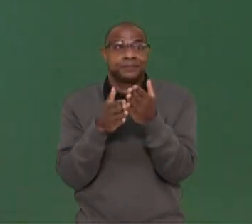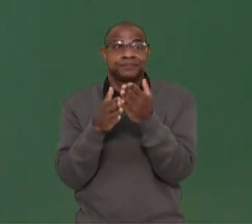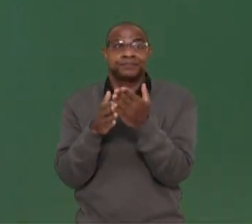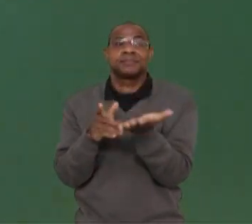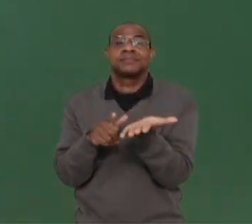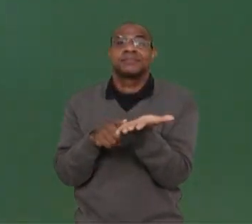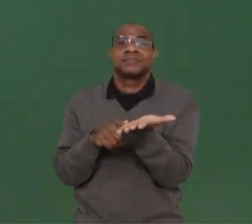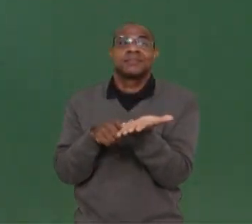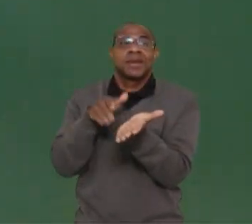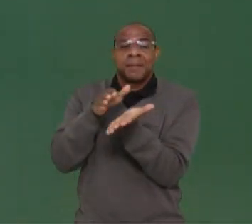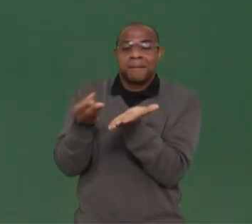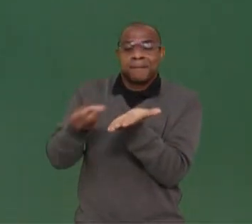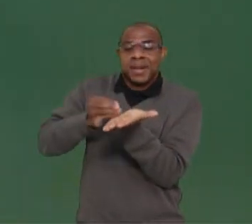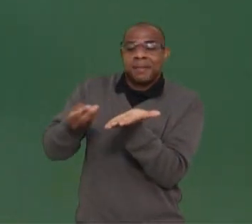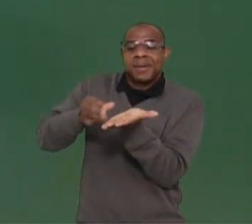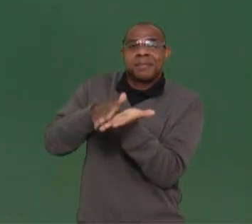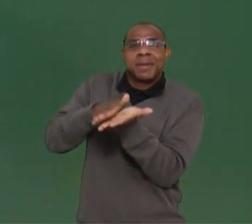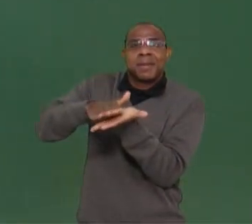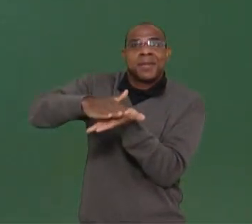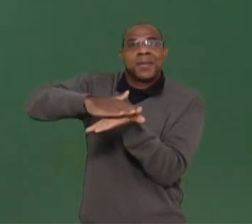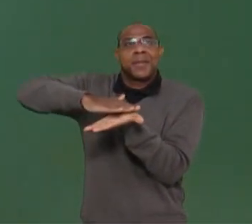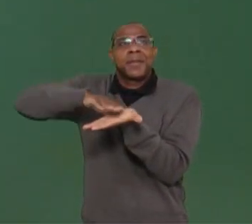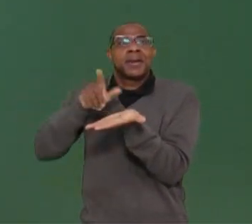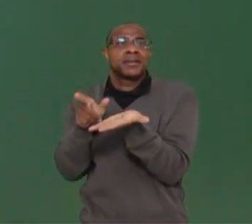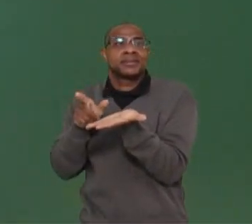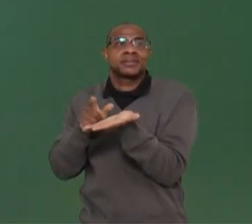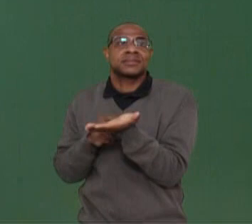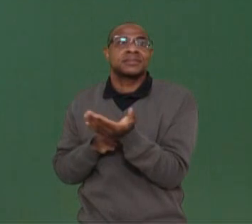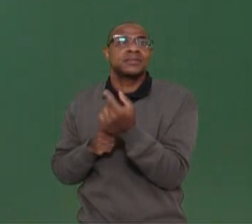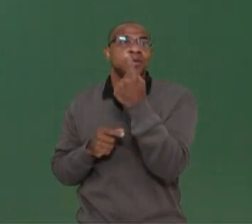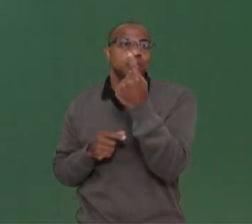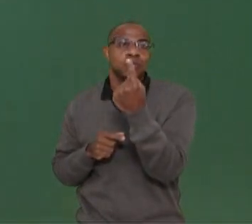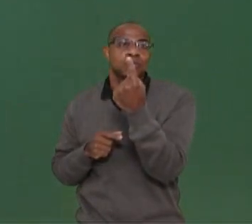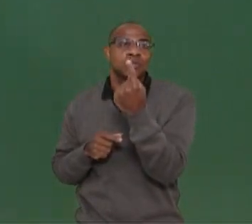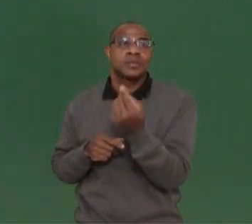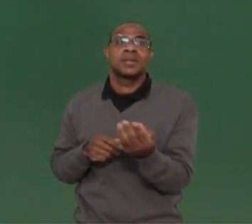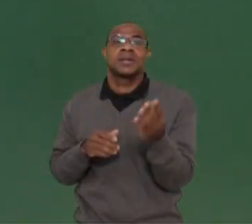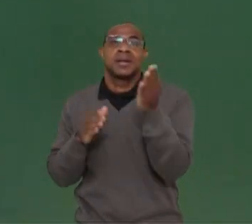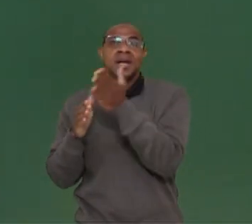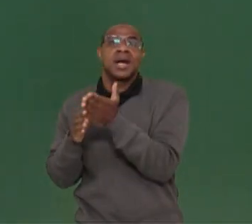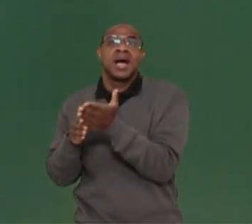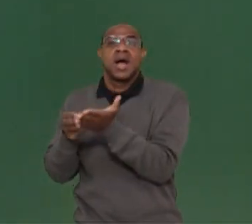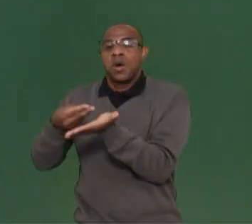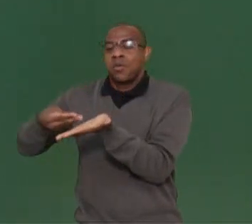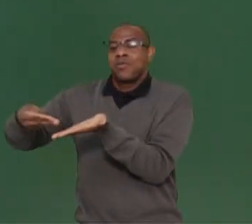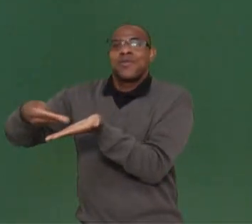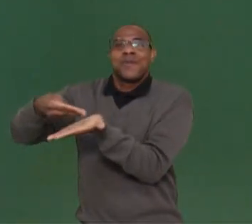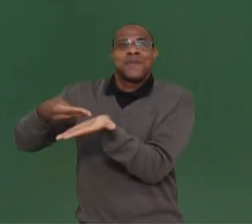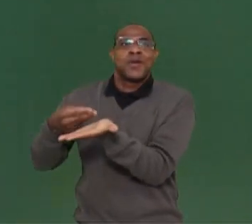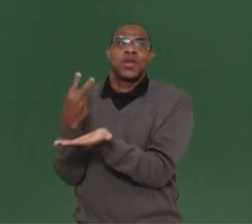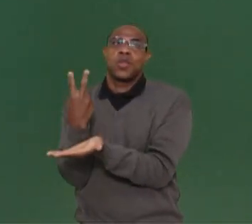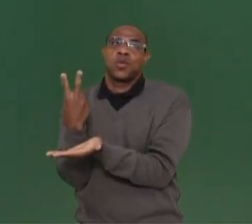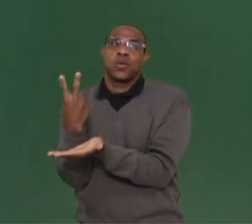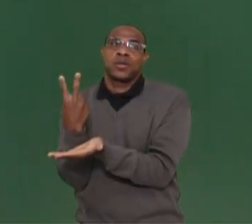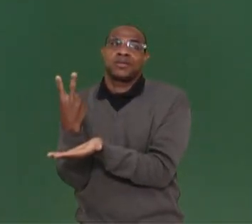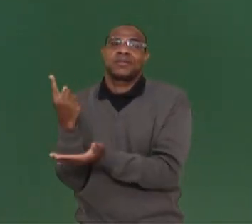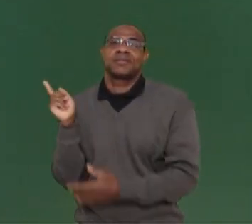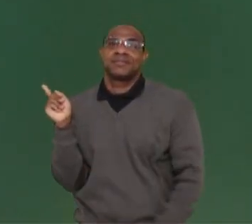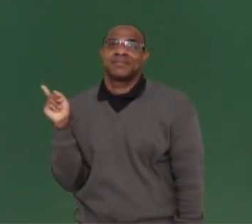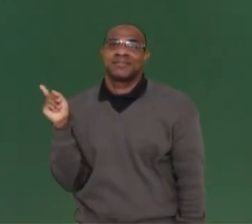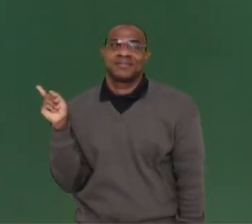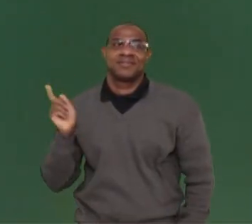opções e vou ficar só com uma opção. E o molho eu tenho 2 opções. 2 vezes 1 vezes